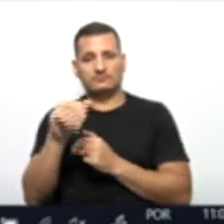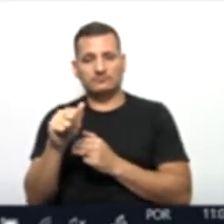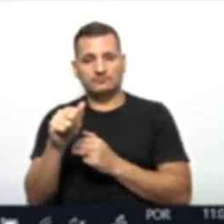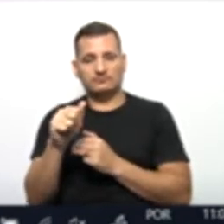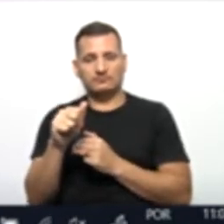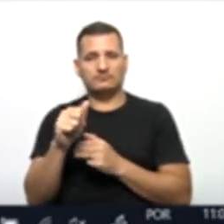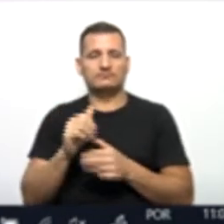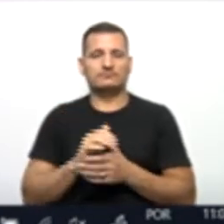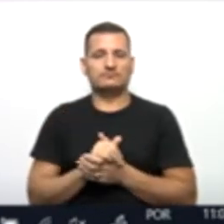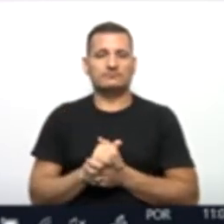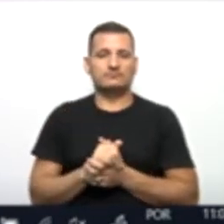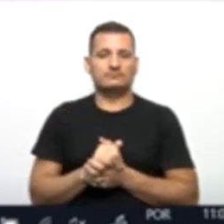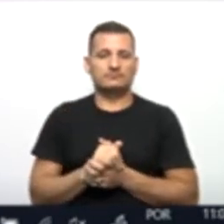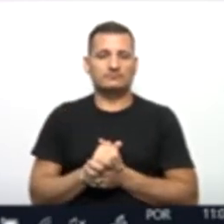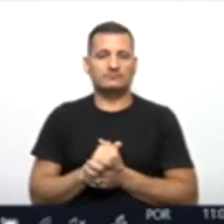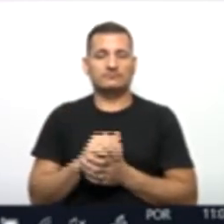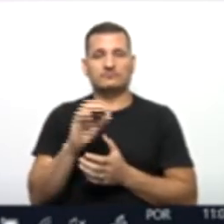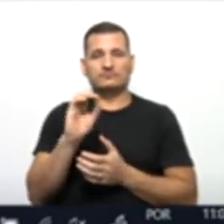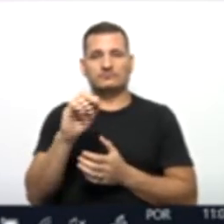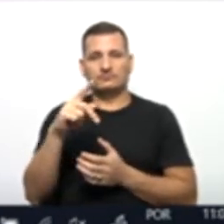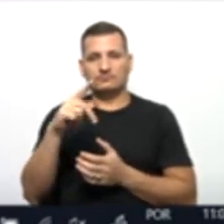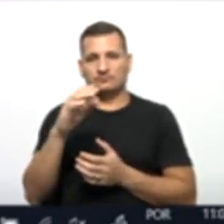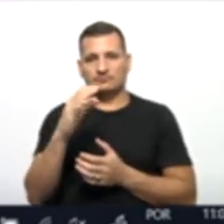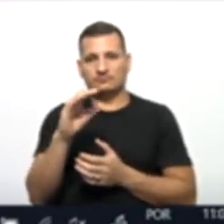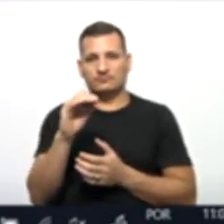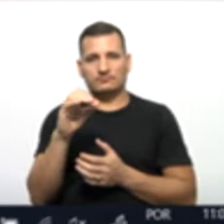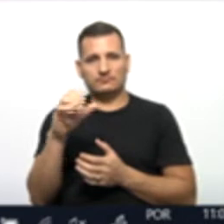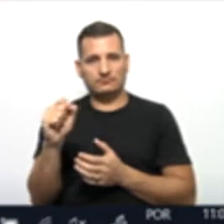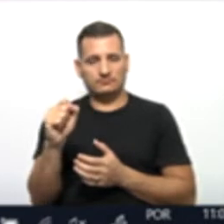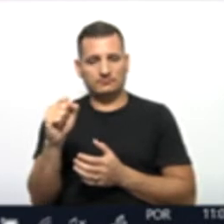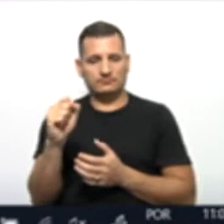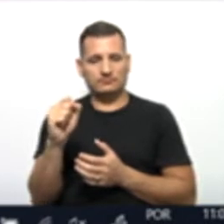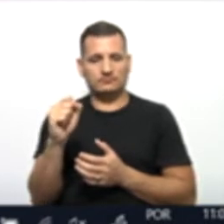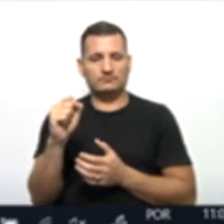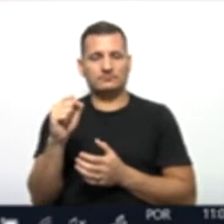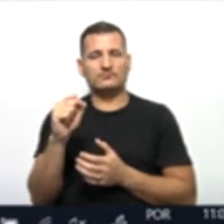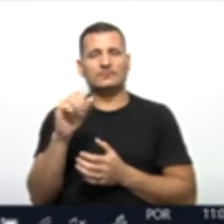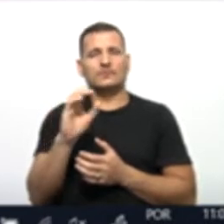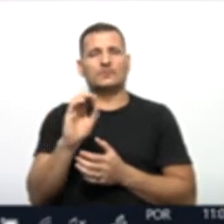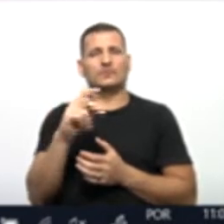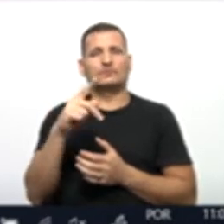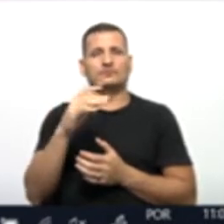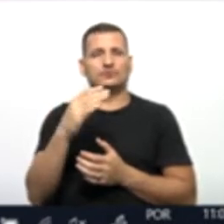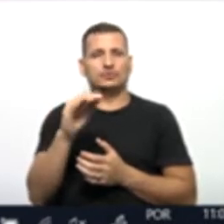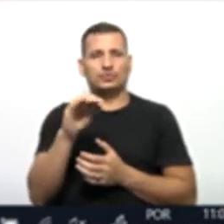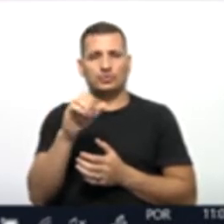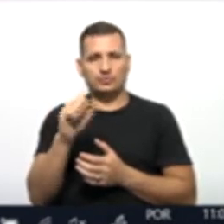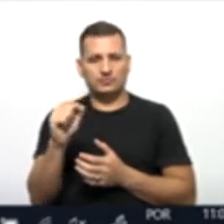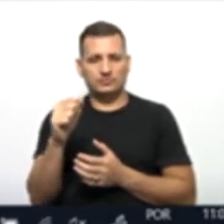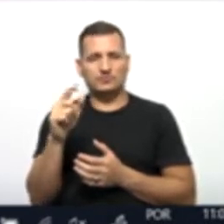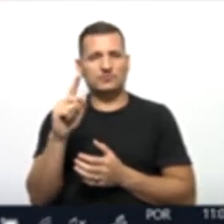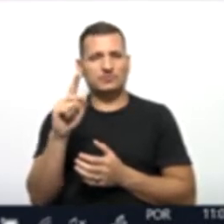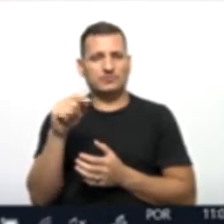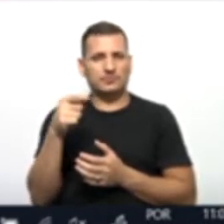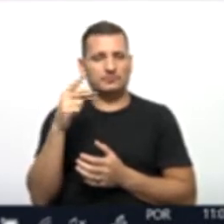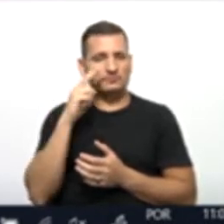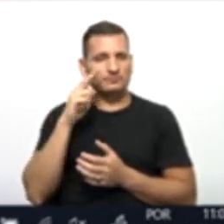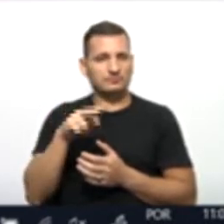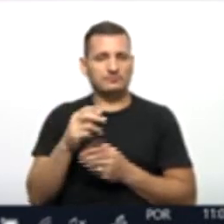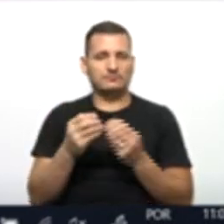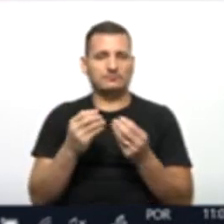certo e opções essas opções vocês vão ver agora mais ali em baixo como como ela vai